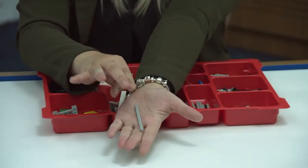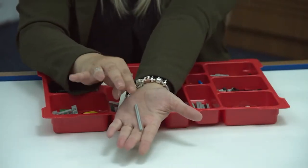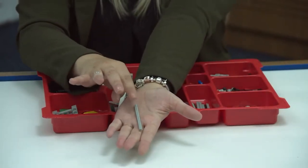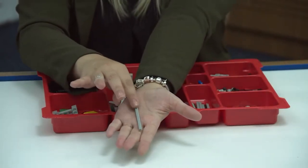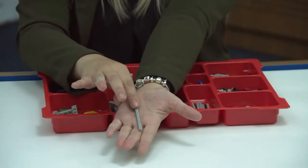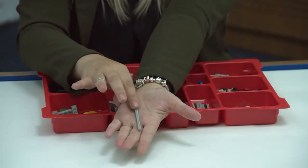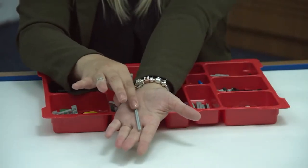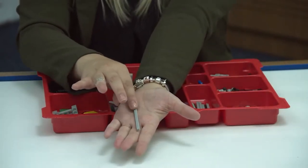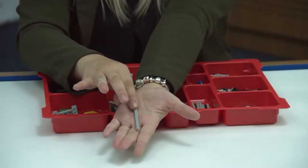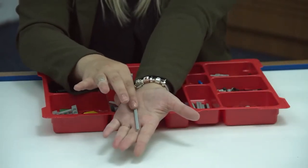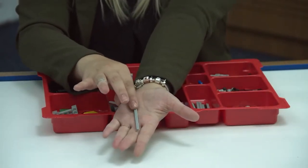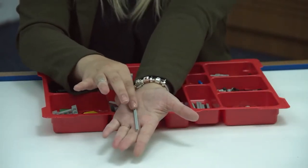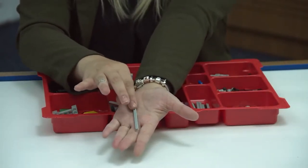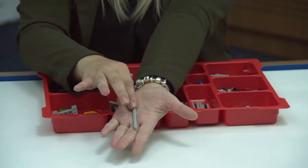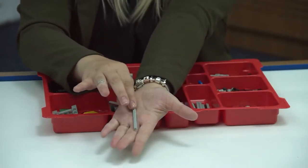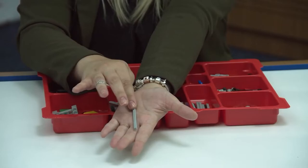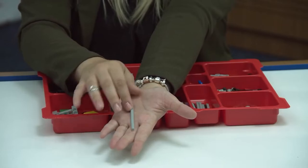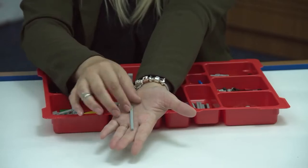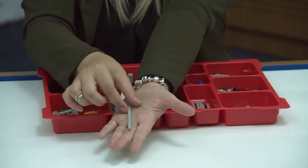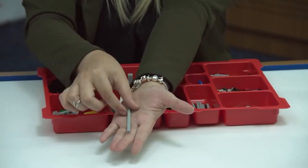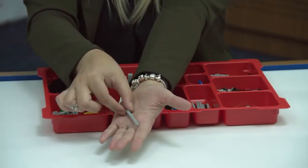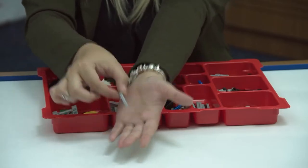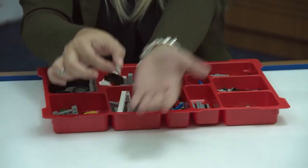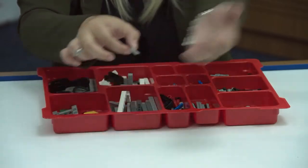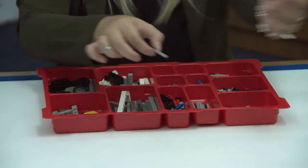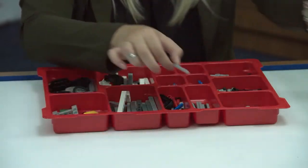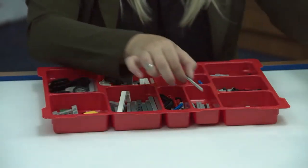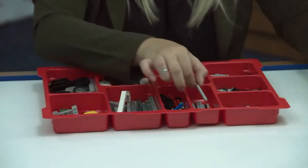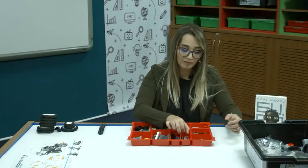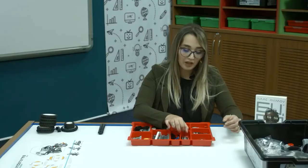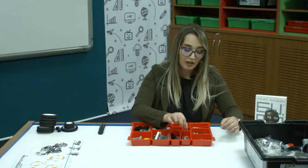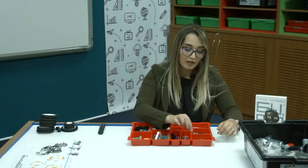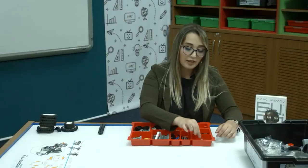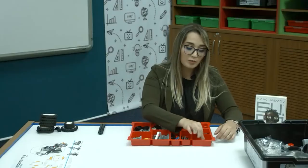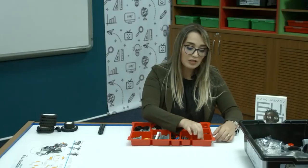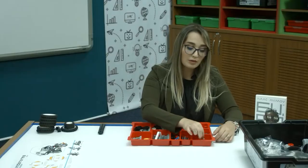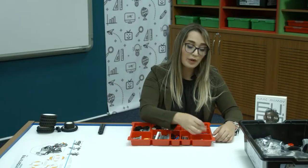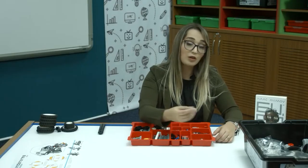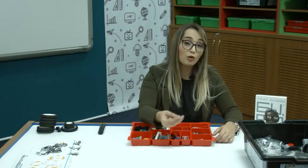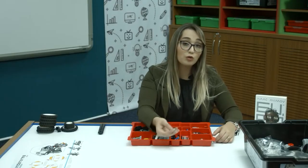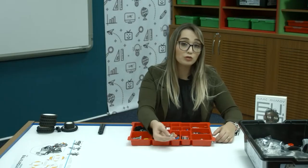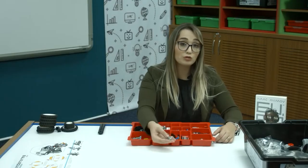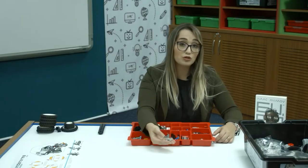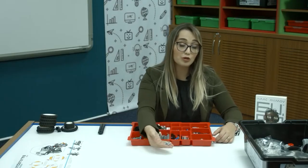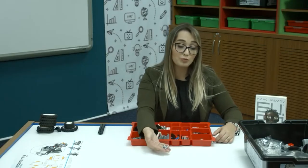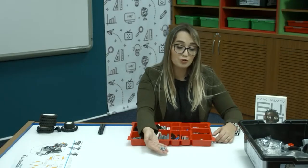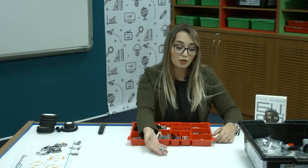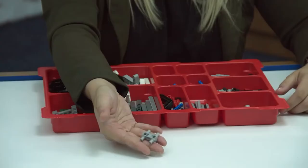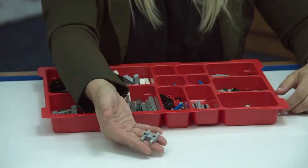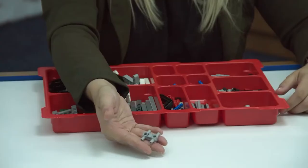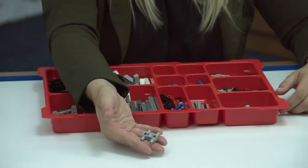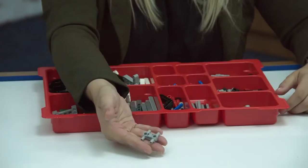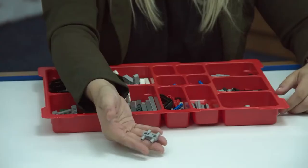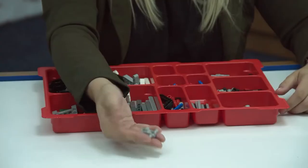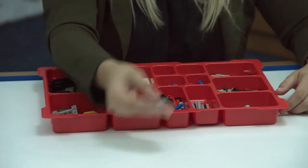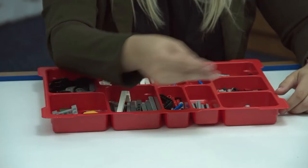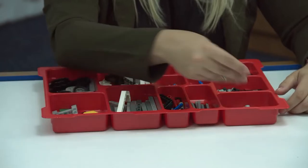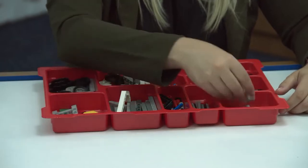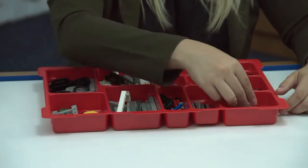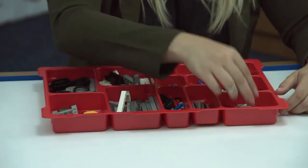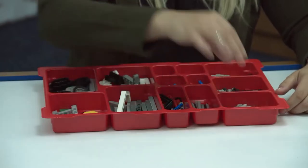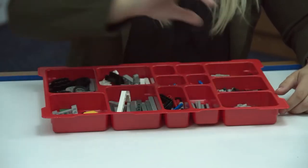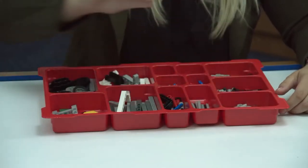utilizados para ser colocado em engrenagens e em rodas. Temos também outros tipos de